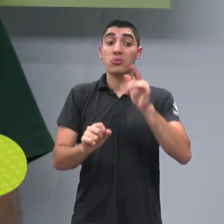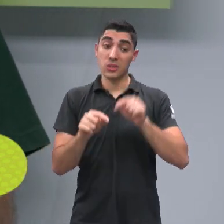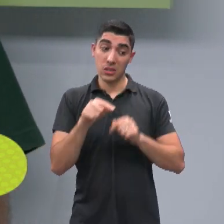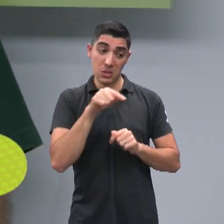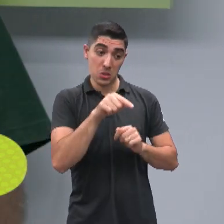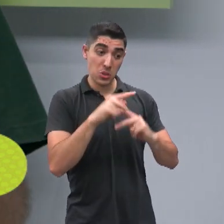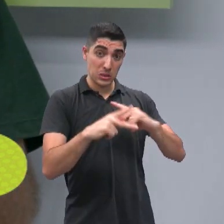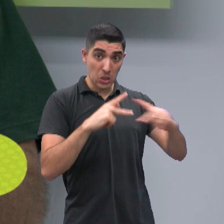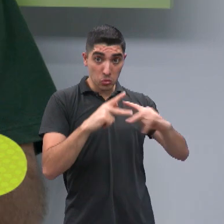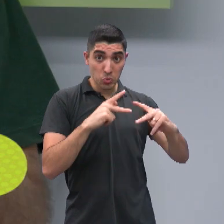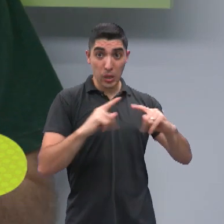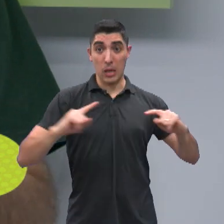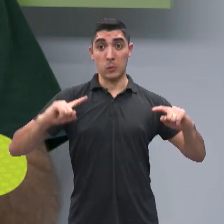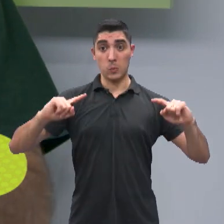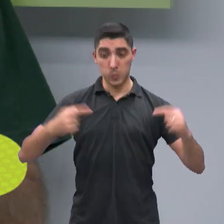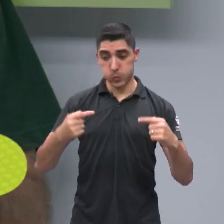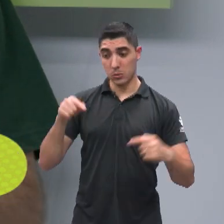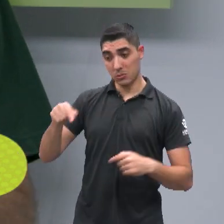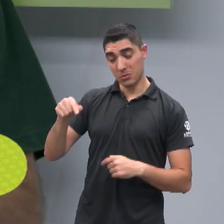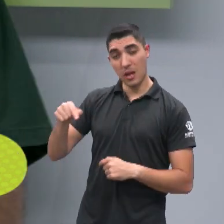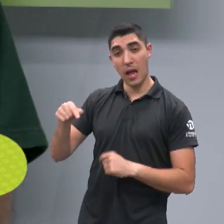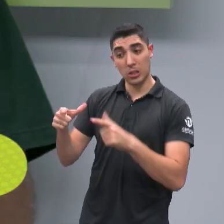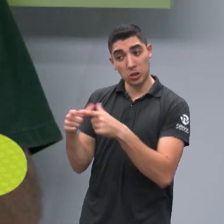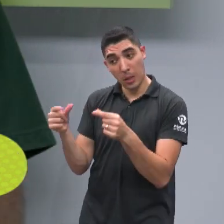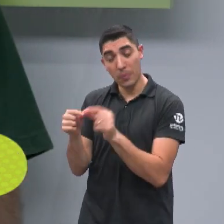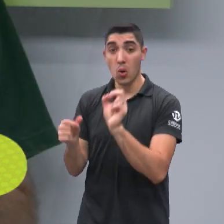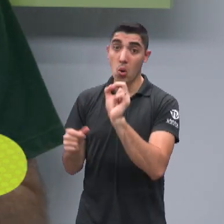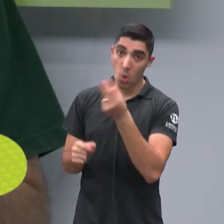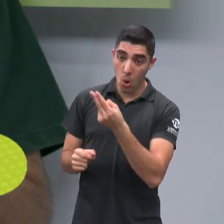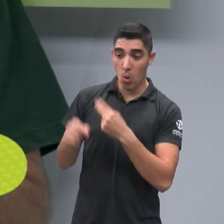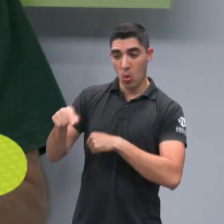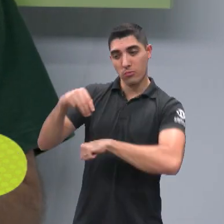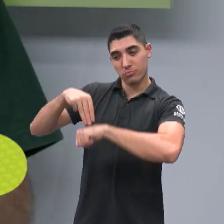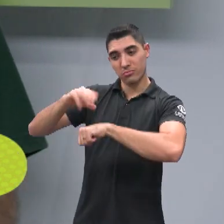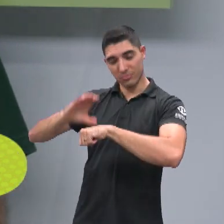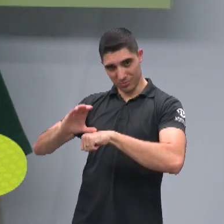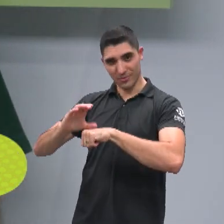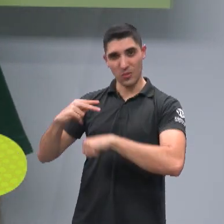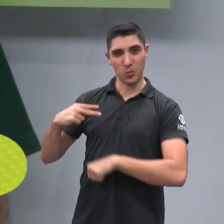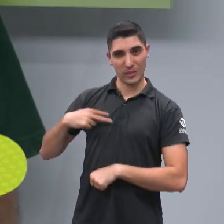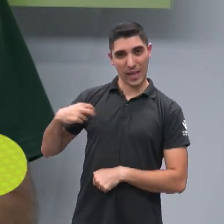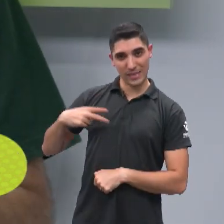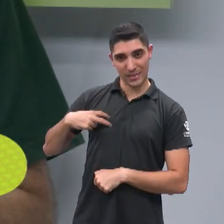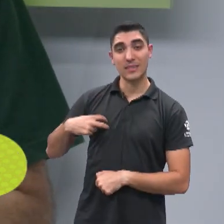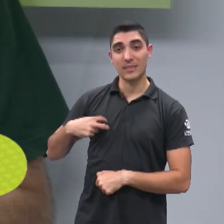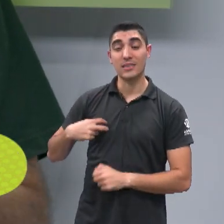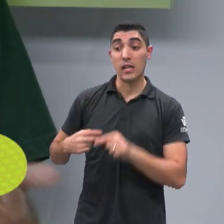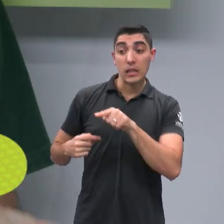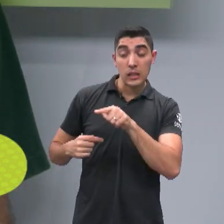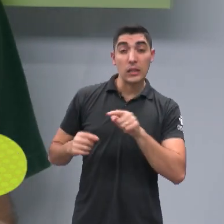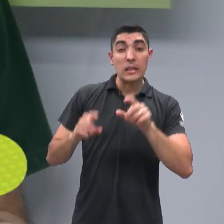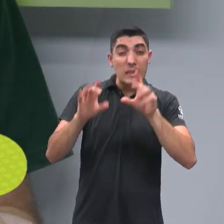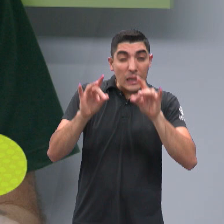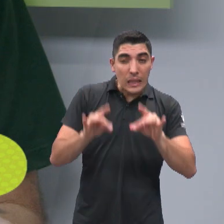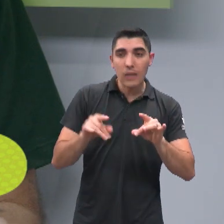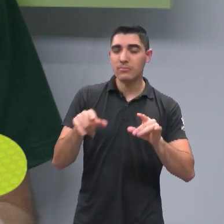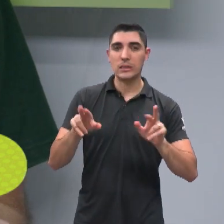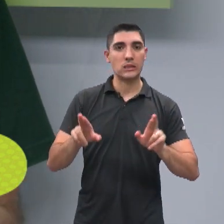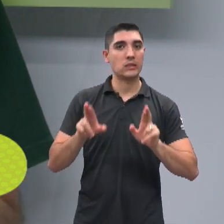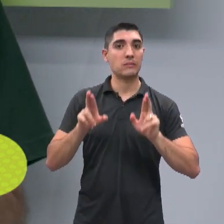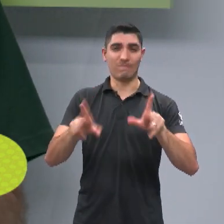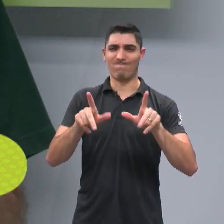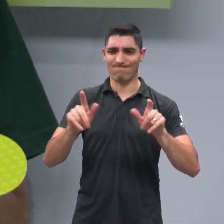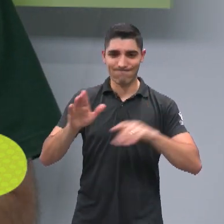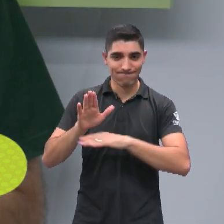semifinal, e aí semifinal, né, mata-mata em qualquer esporte, o detalhe faz a diferença, pode classificar ou pode desclassificar uma